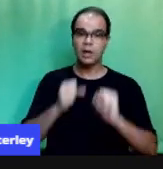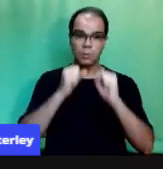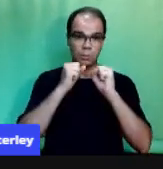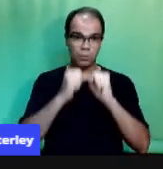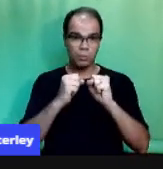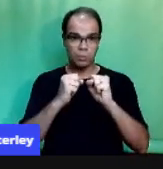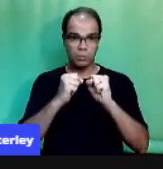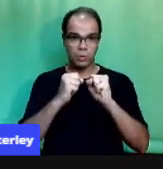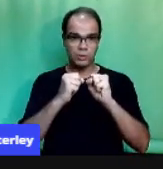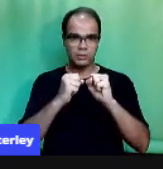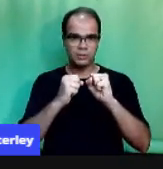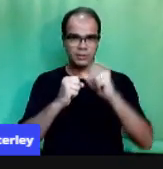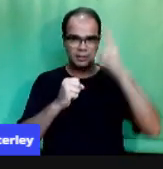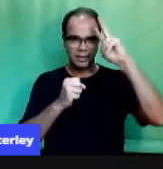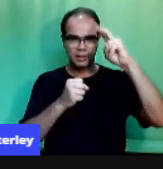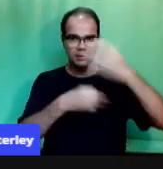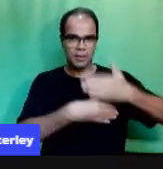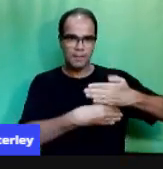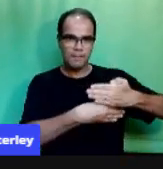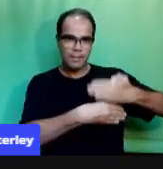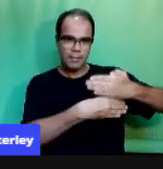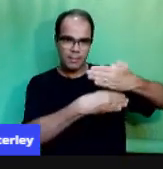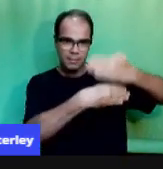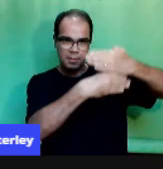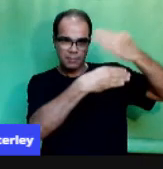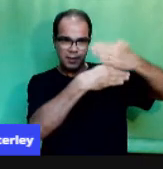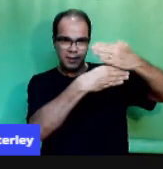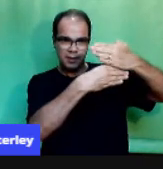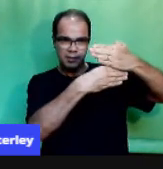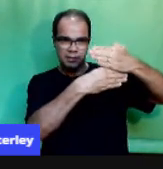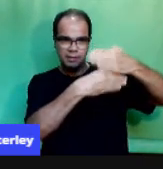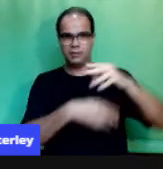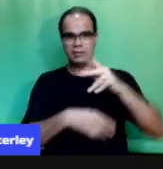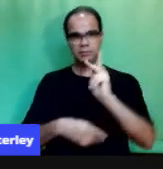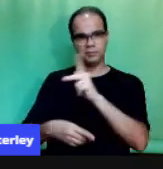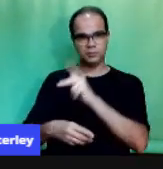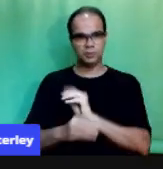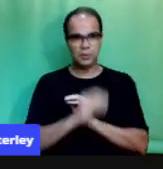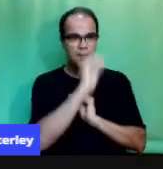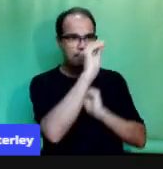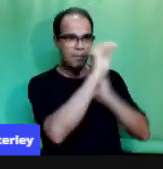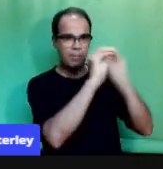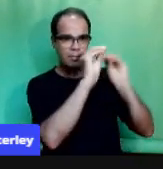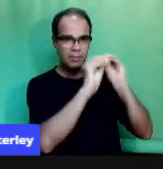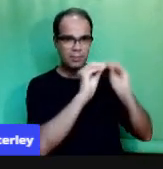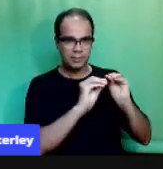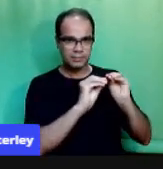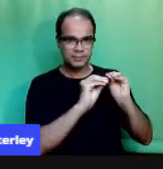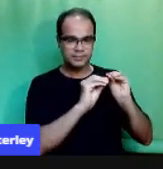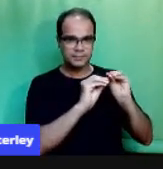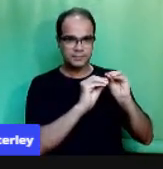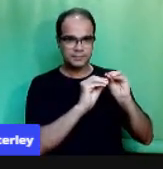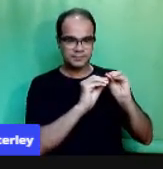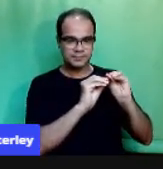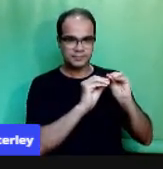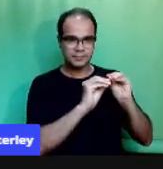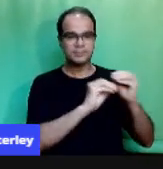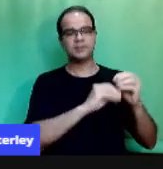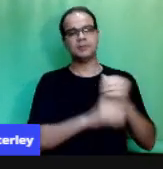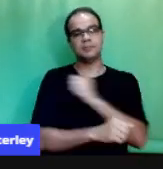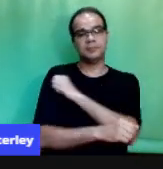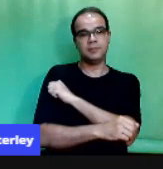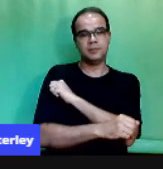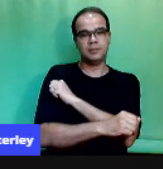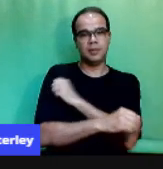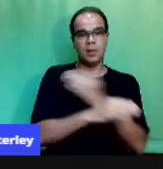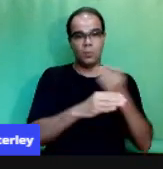pelo mural. Quando os alunos acessarem o Google Sala de Aula, eles poderão observar